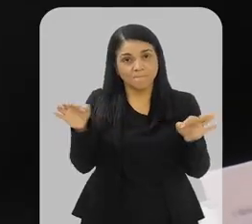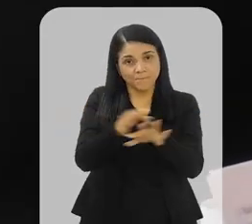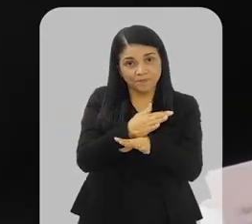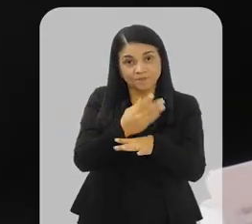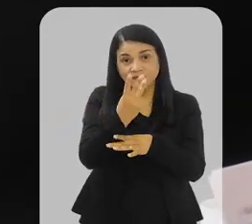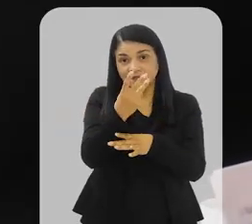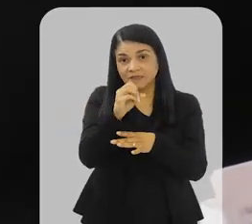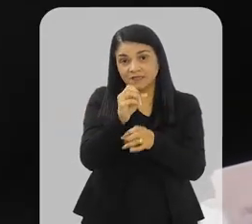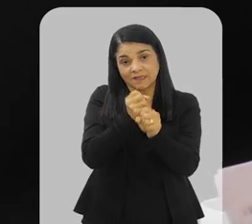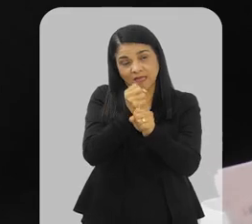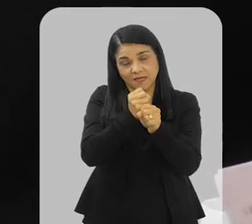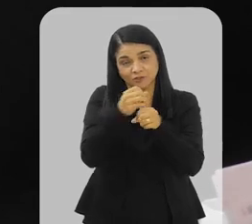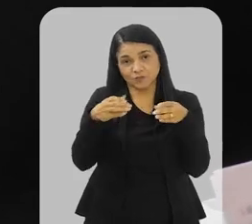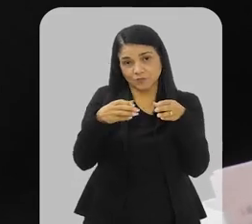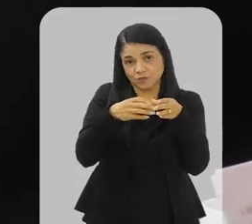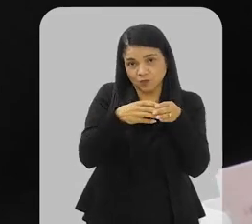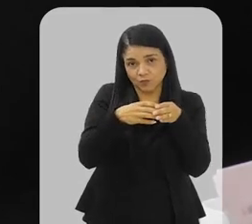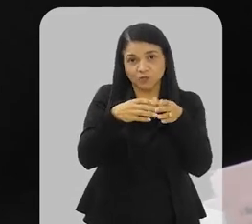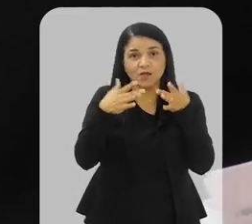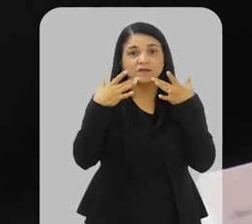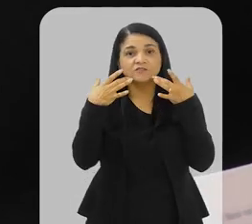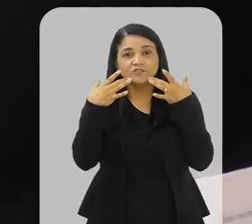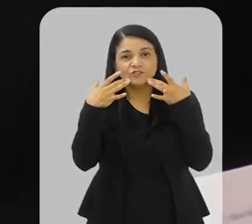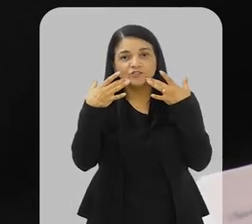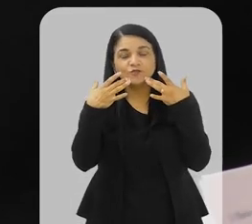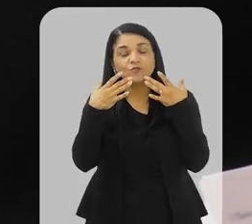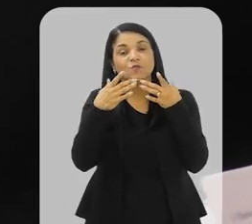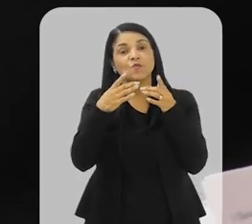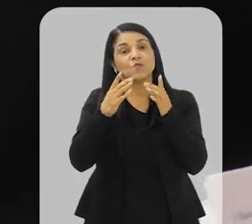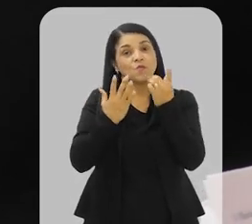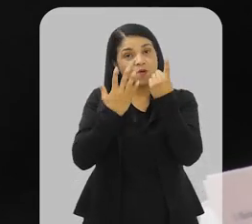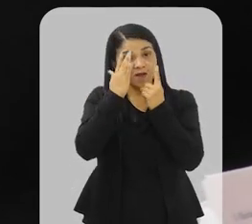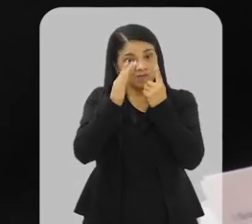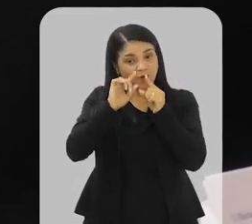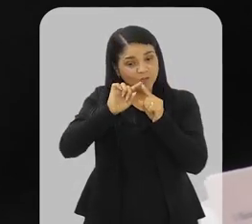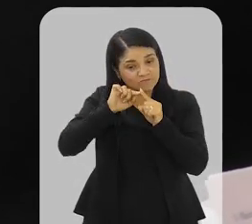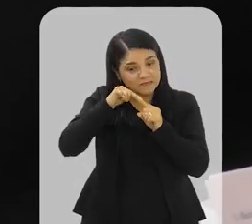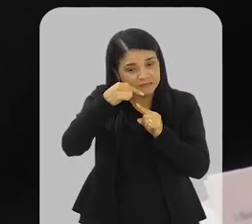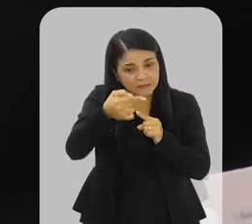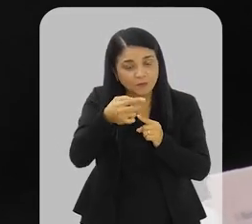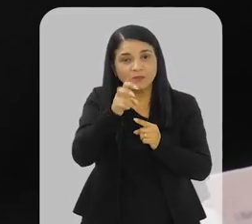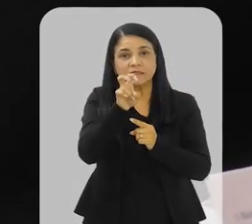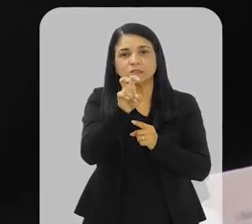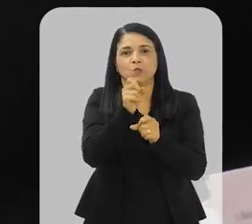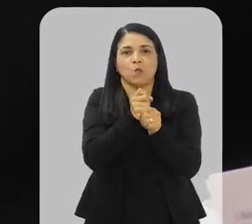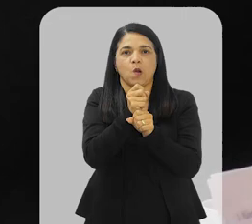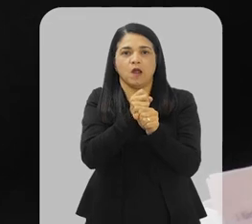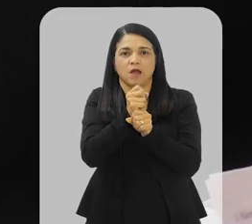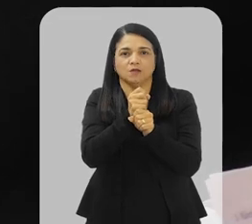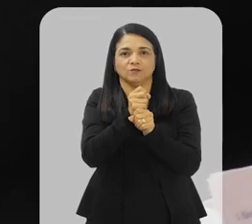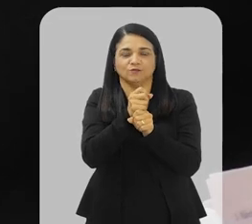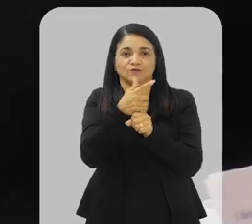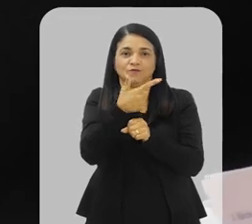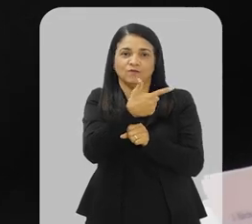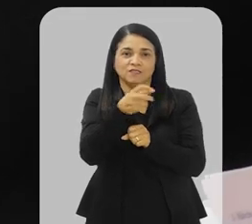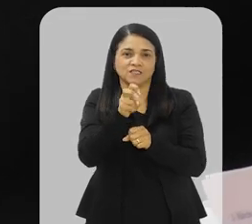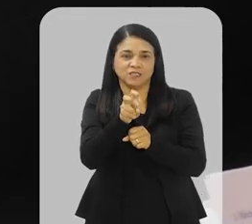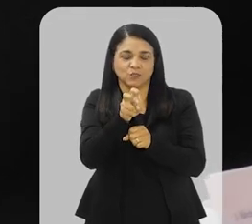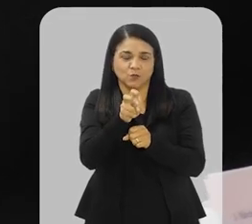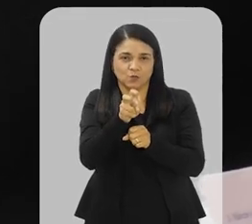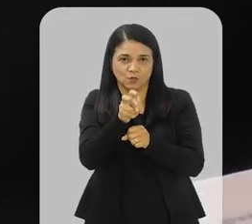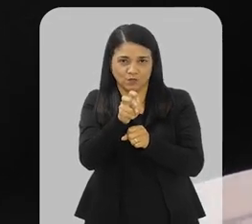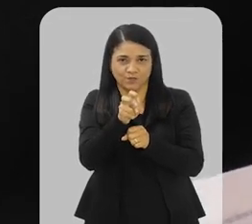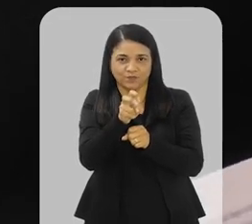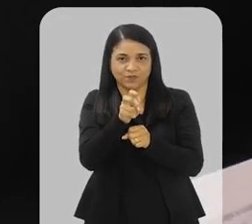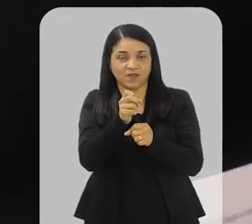vida artística né de teatro com a minha companhia o carnaval entra exatamente 5 anos depois que eu completo no próximo ano 25 anos